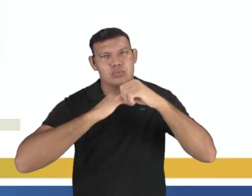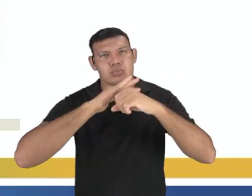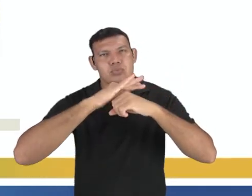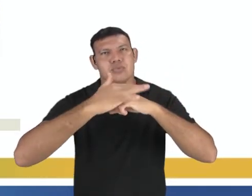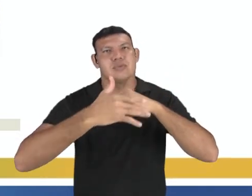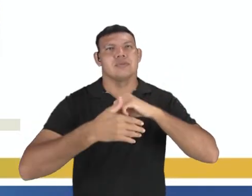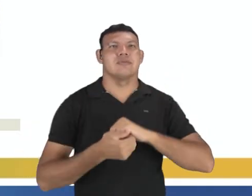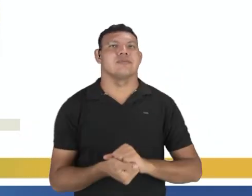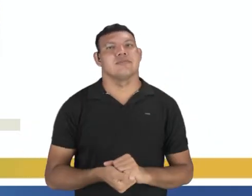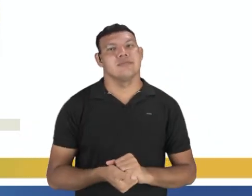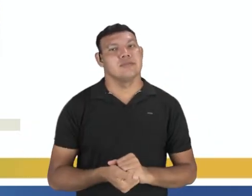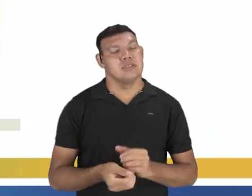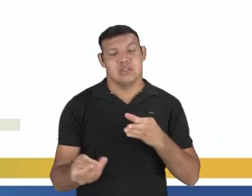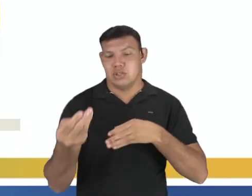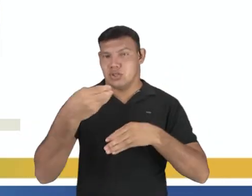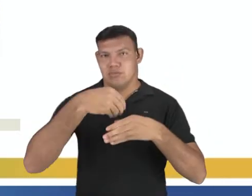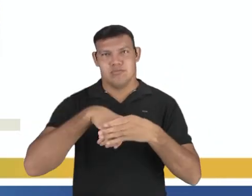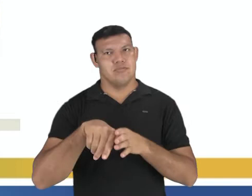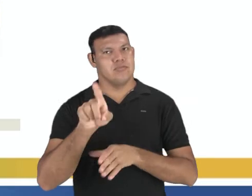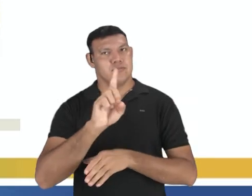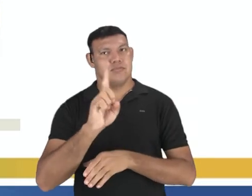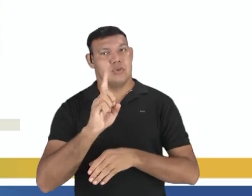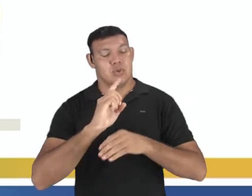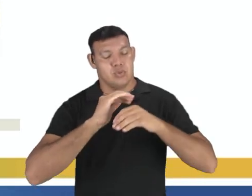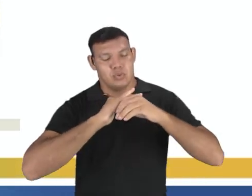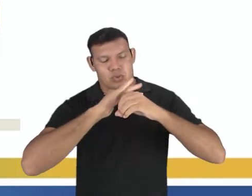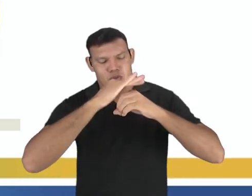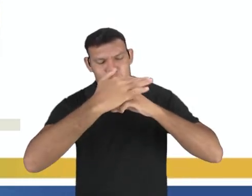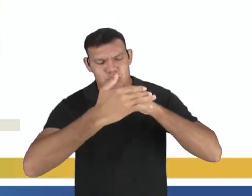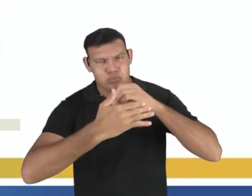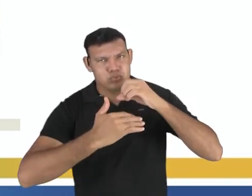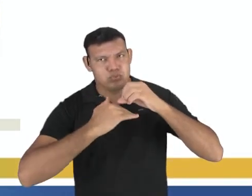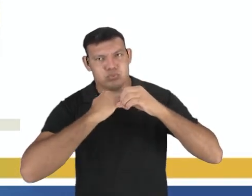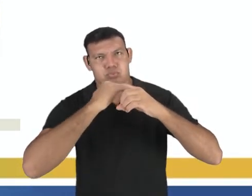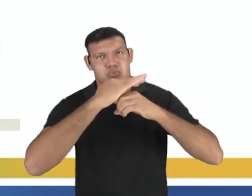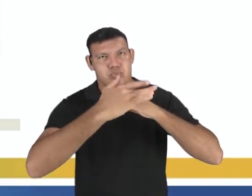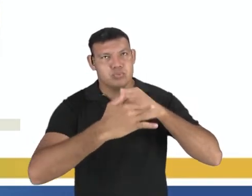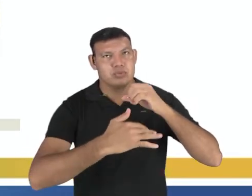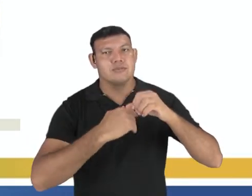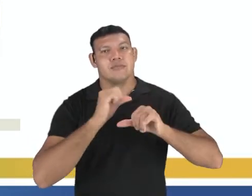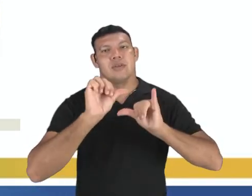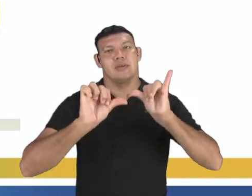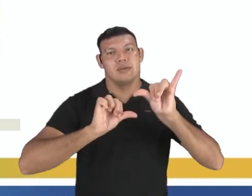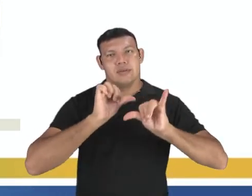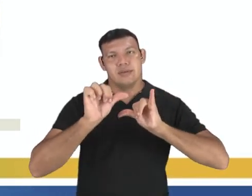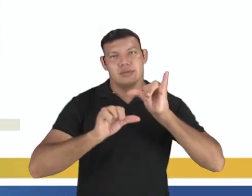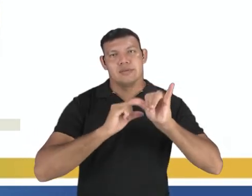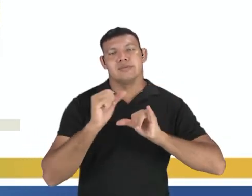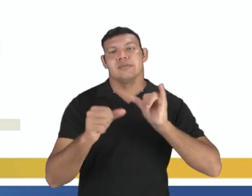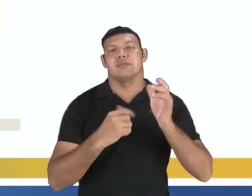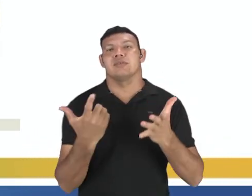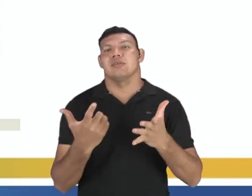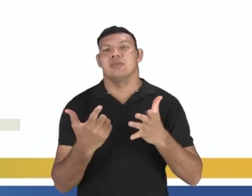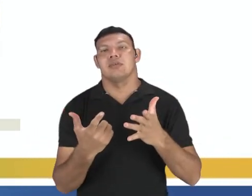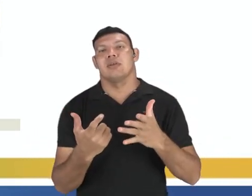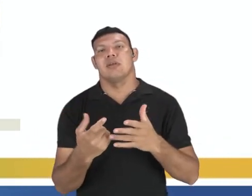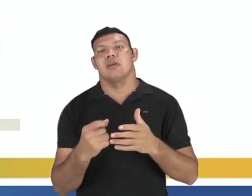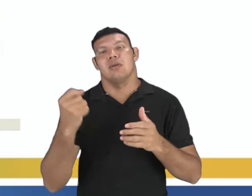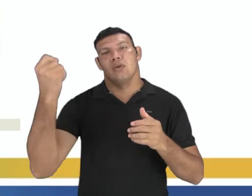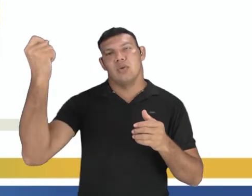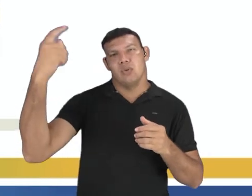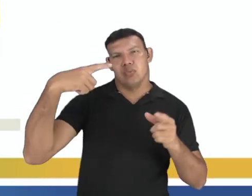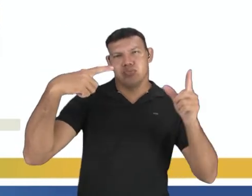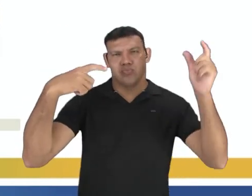membrana das tilacoides. Ela não ocorre dentro das tilacoides. Através de reações luminosas que promovem